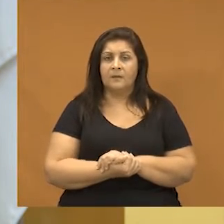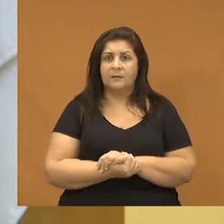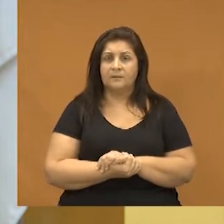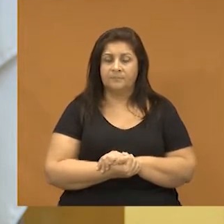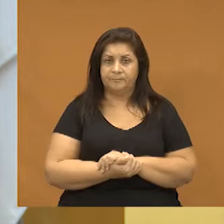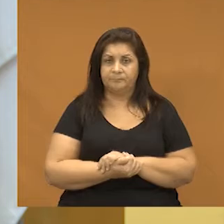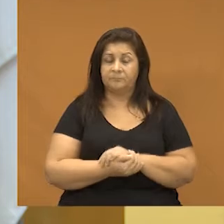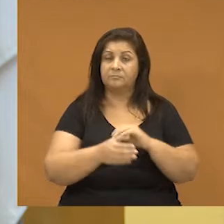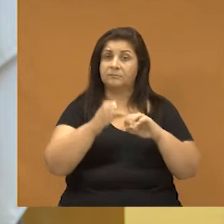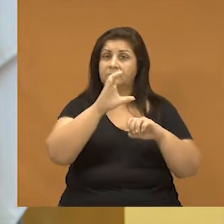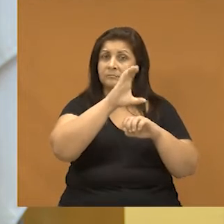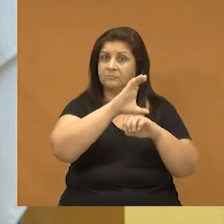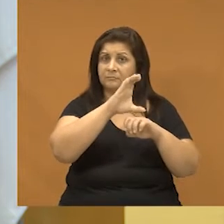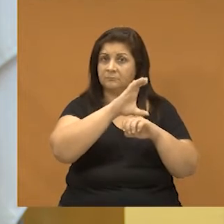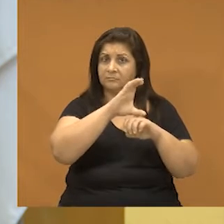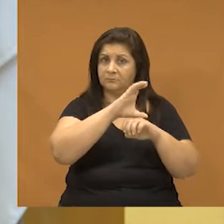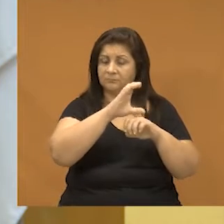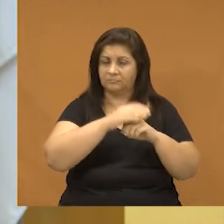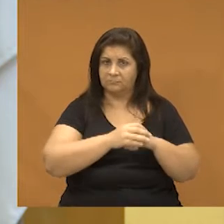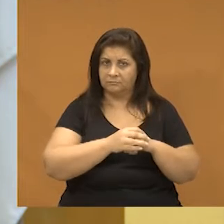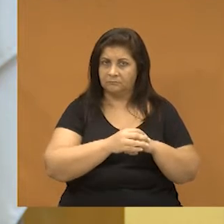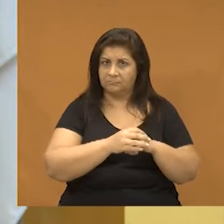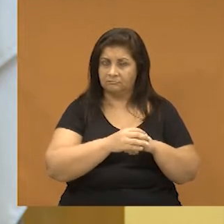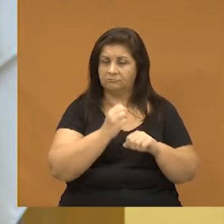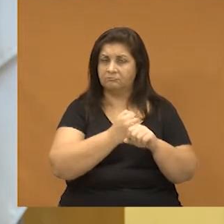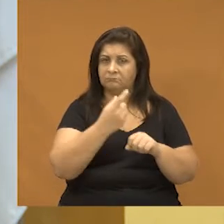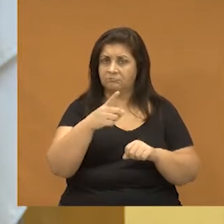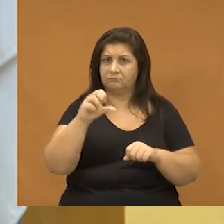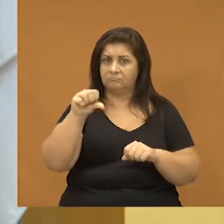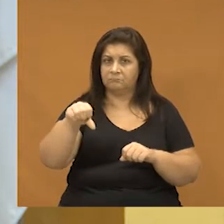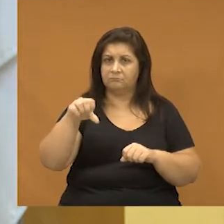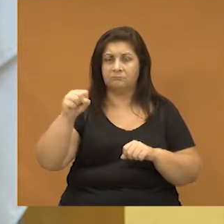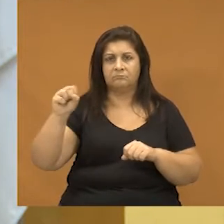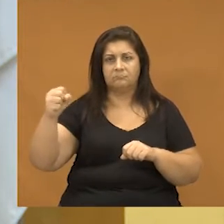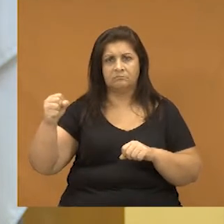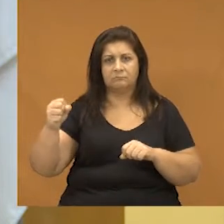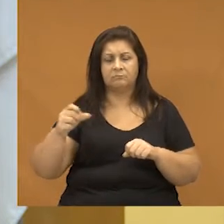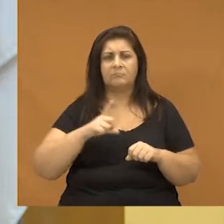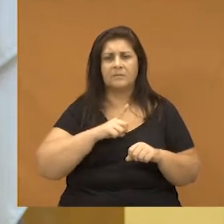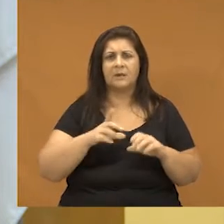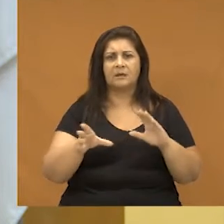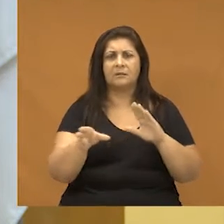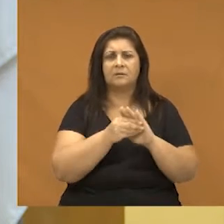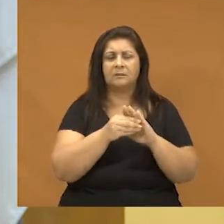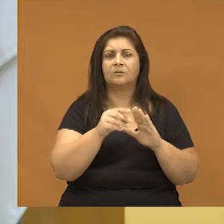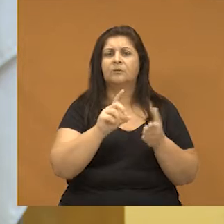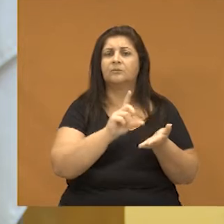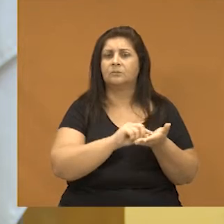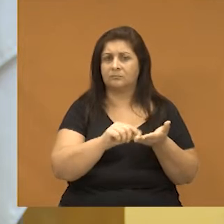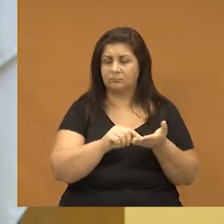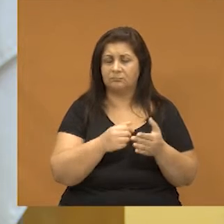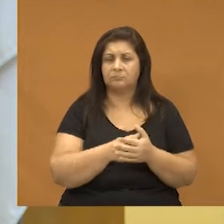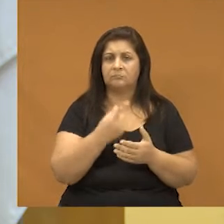A Constituição da República de 1988 dispõe em seus artigos 197